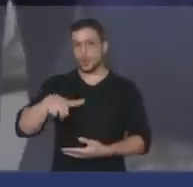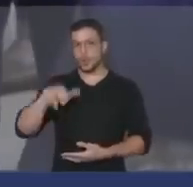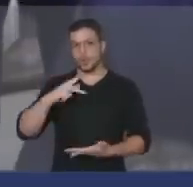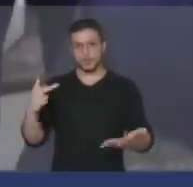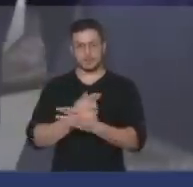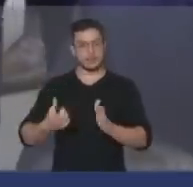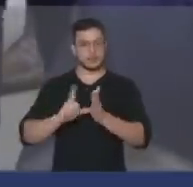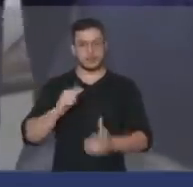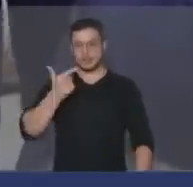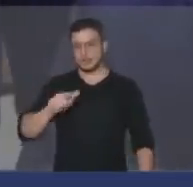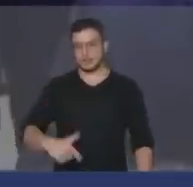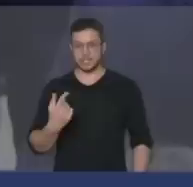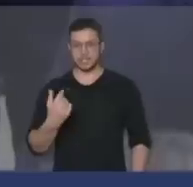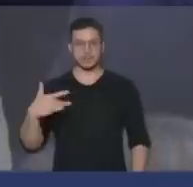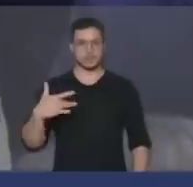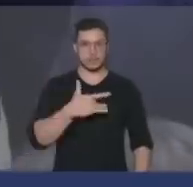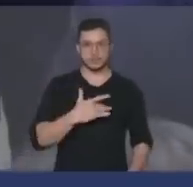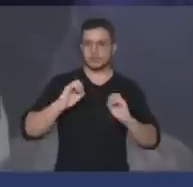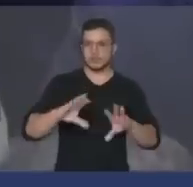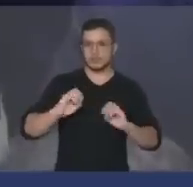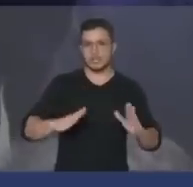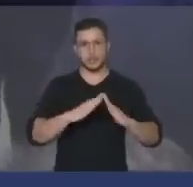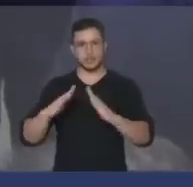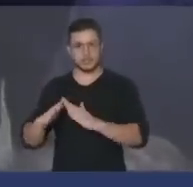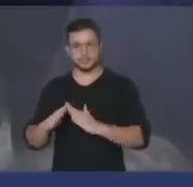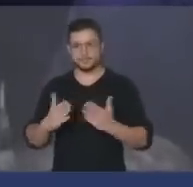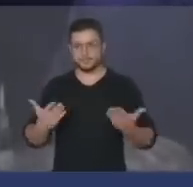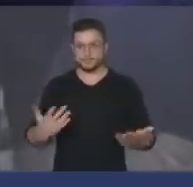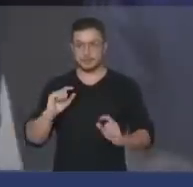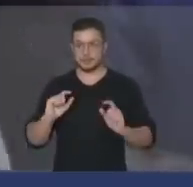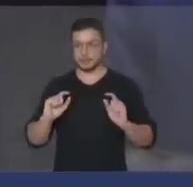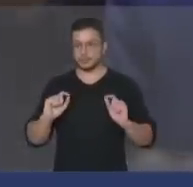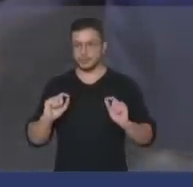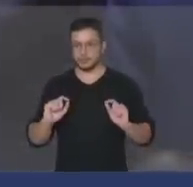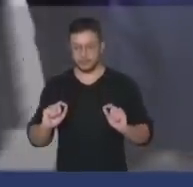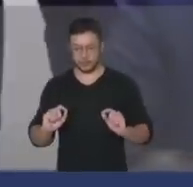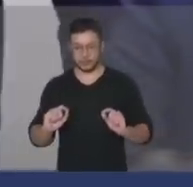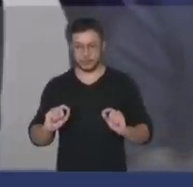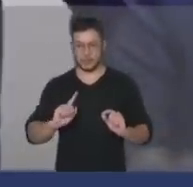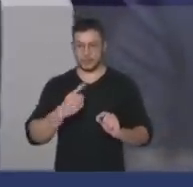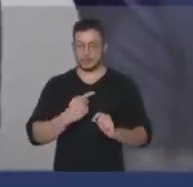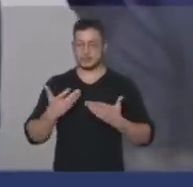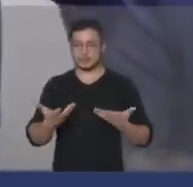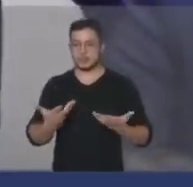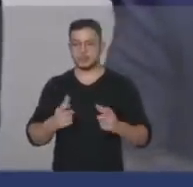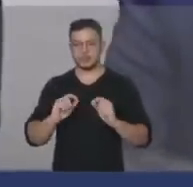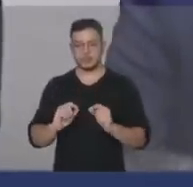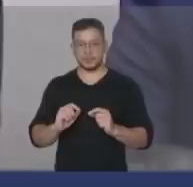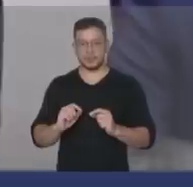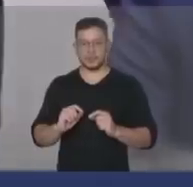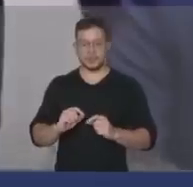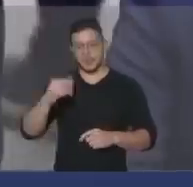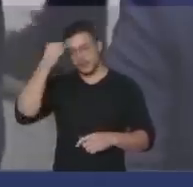há dinheiro para a saúde, não há dinheiro para a educação, não há dinheiro para a moradia. O que a gente está tentando, o que a gente tenta provar com essa PEC é o combate